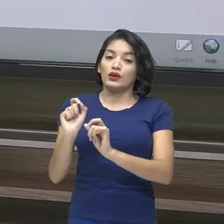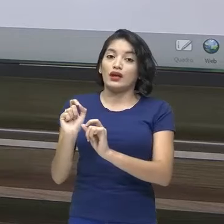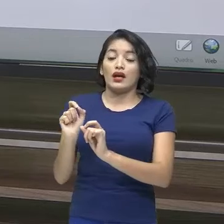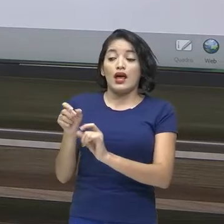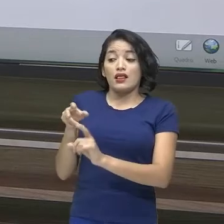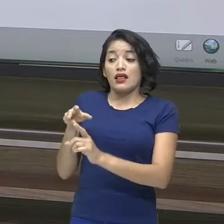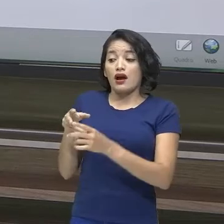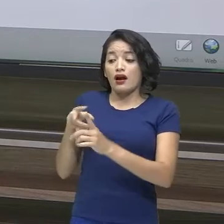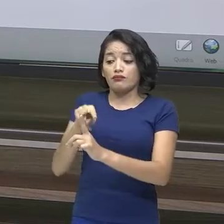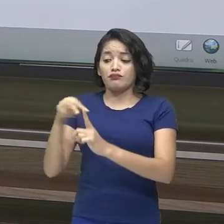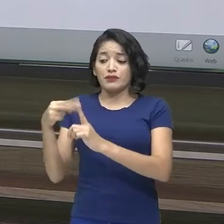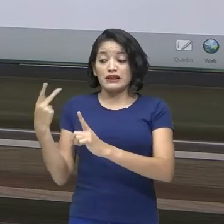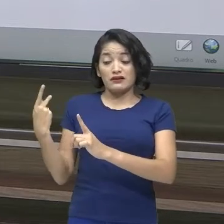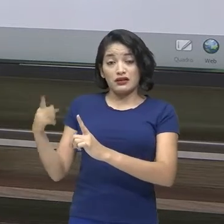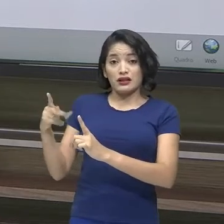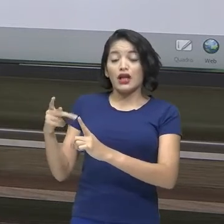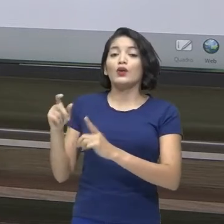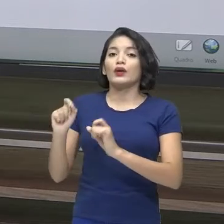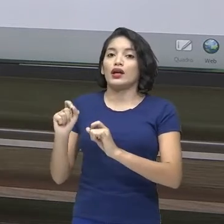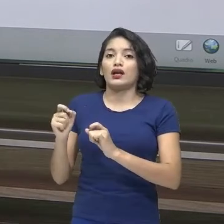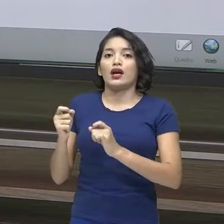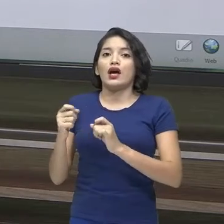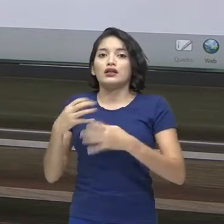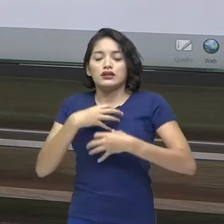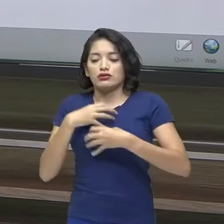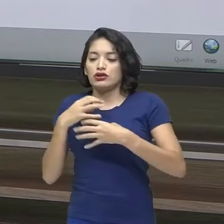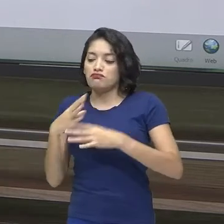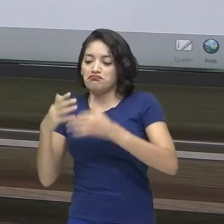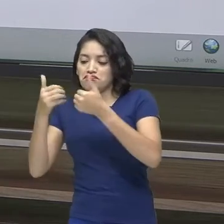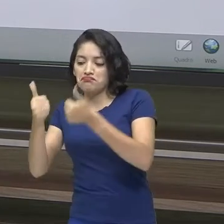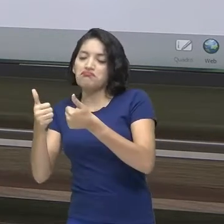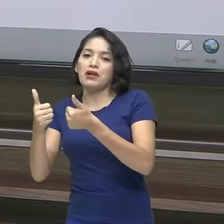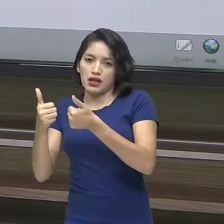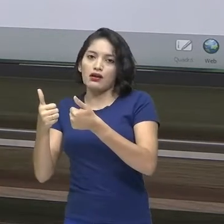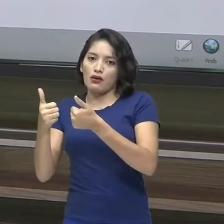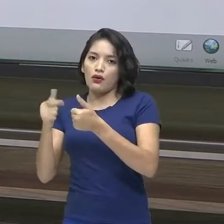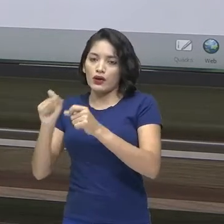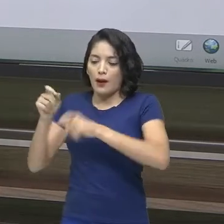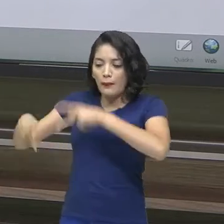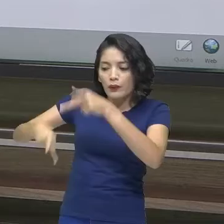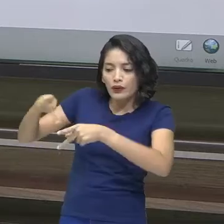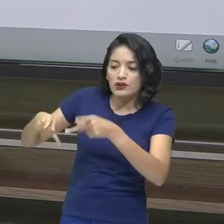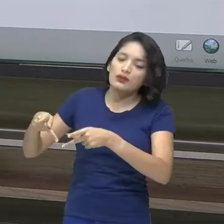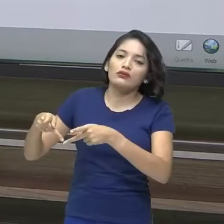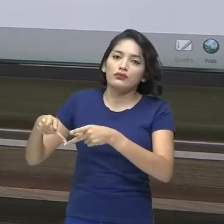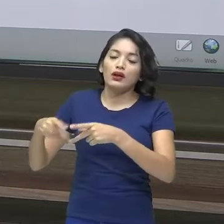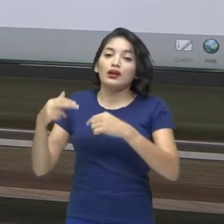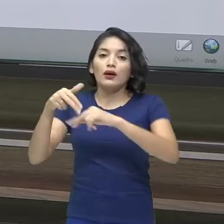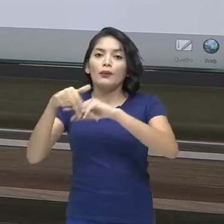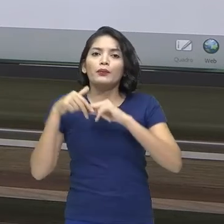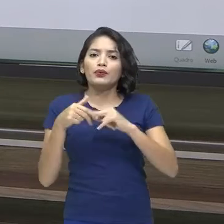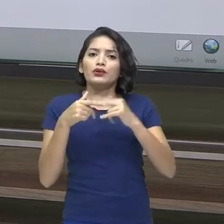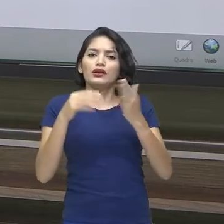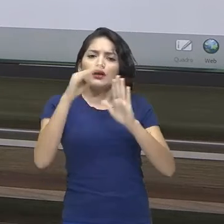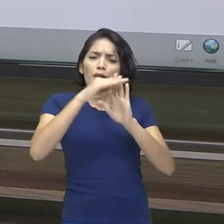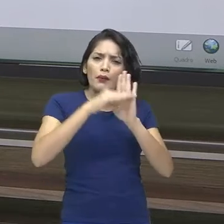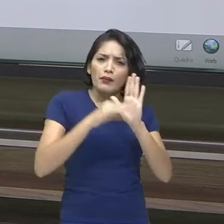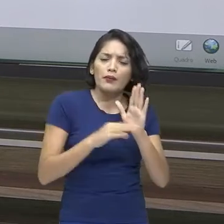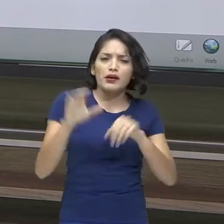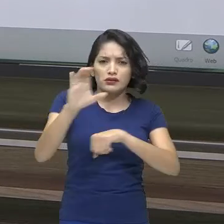visão dele o bem-estar da população dessa União Soviética. E para isso é que ele vai